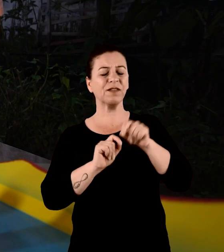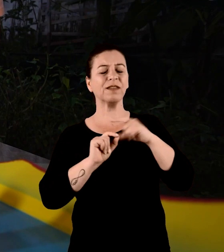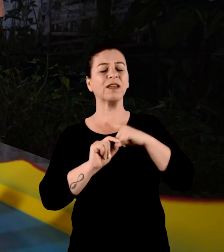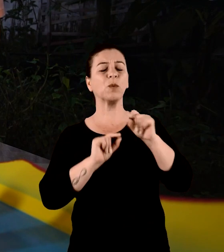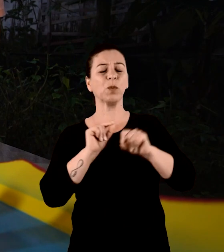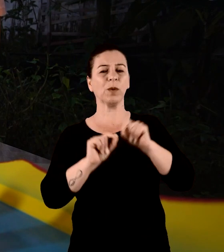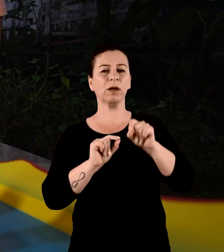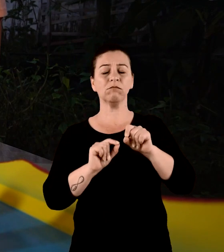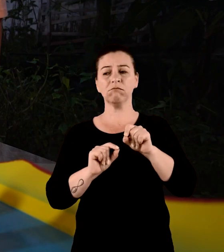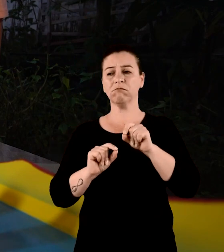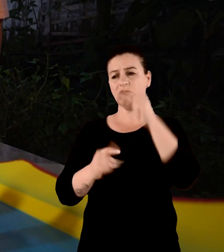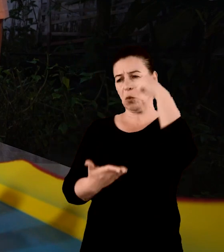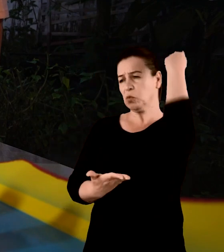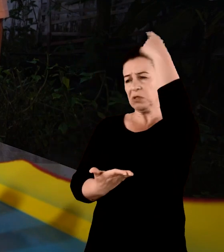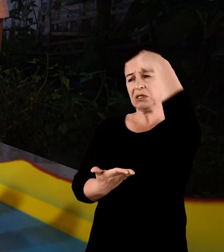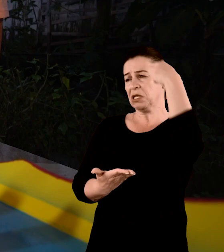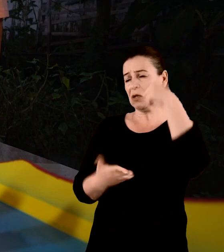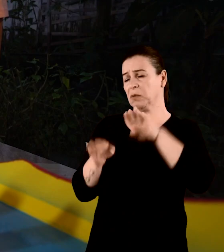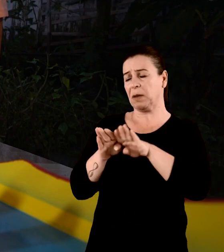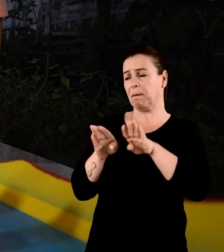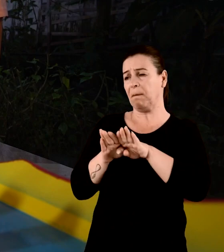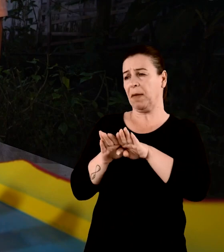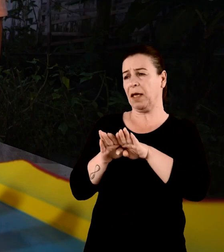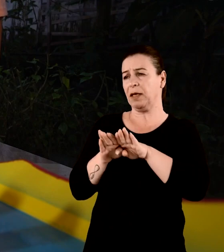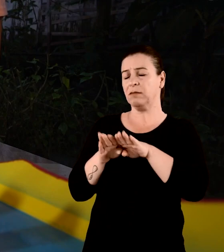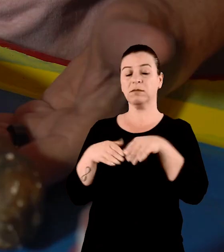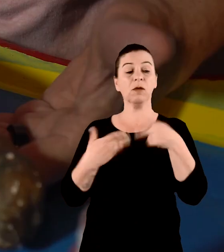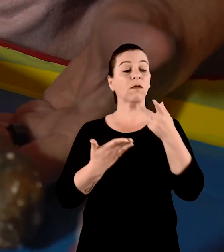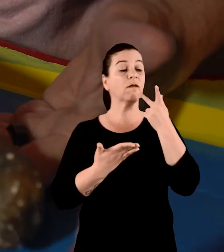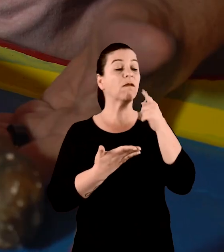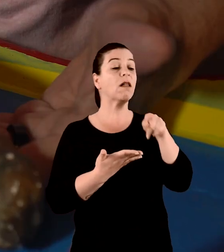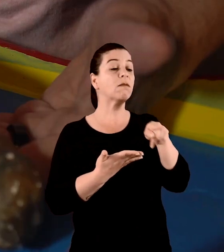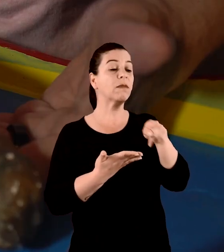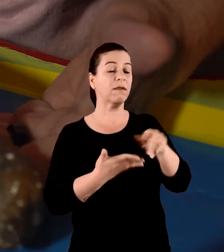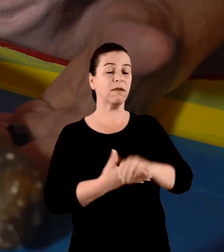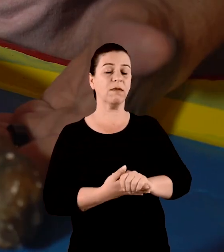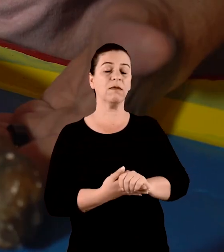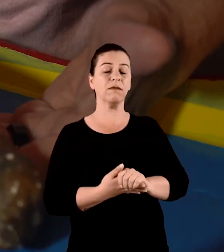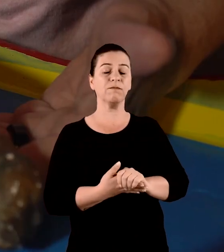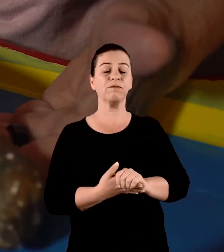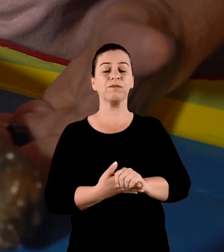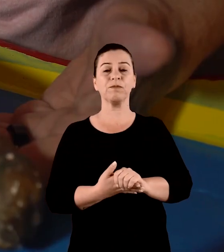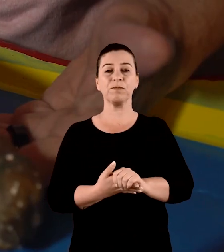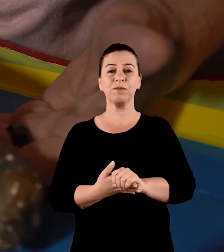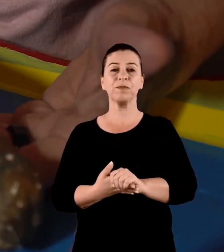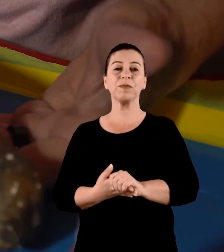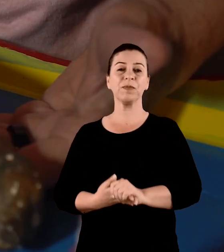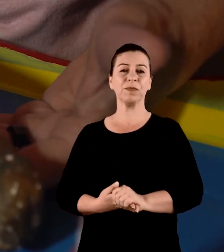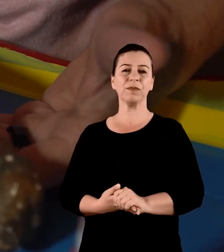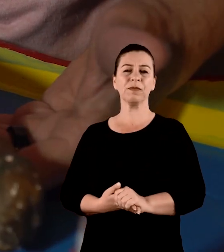E você? O que você tem aí? Um santo também. E daí, me fala sobre esse santo.